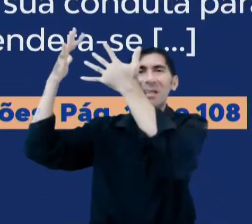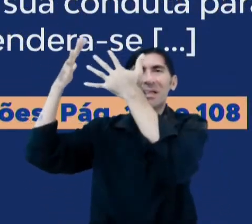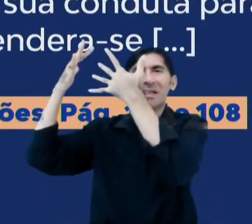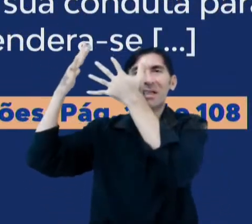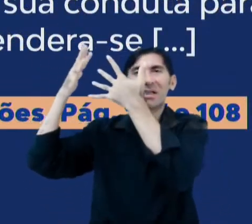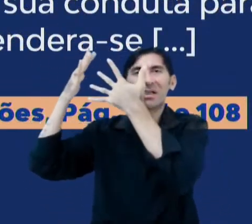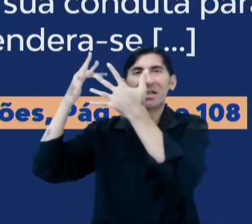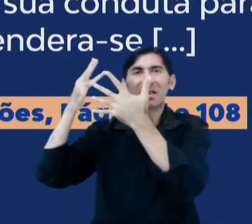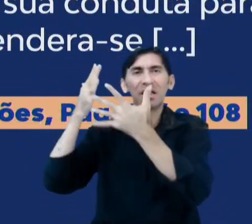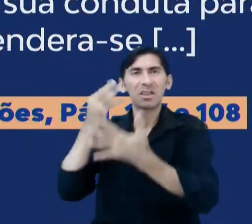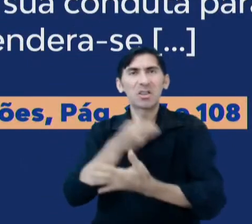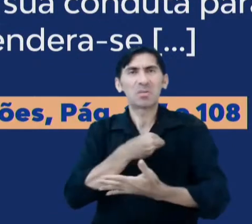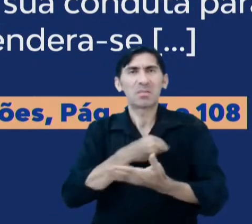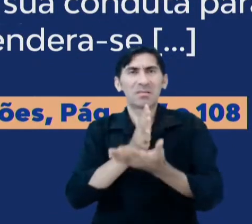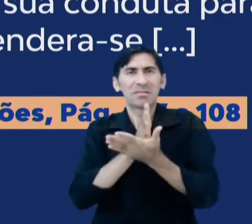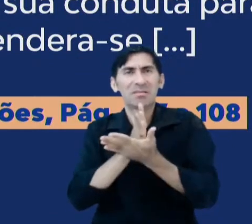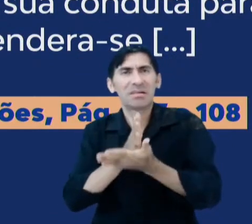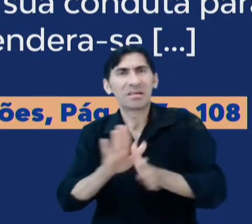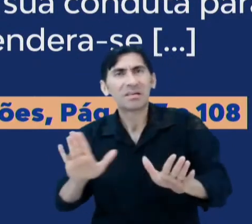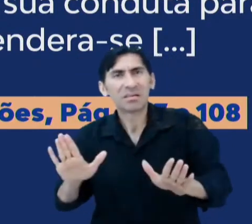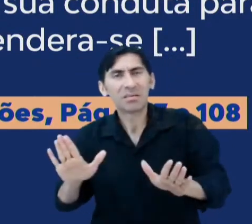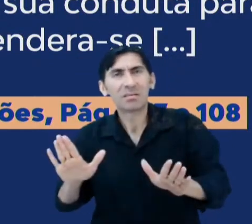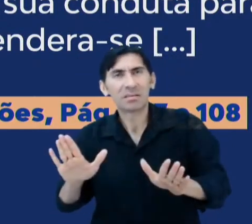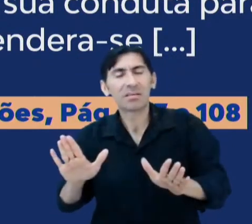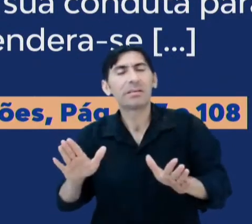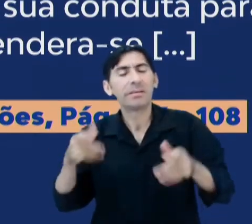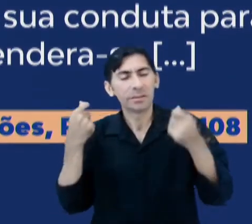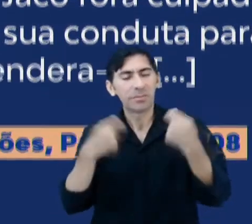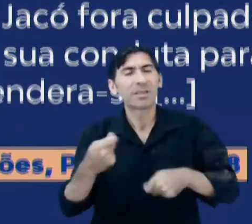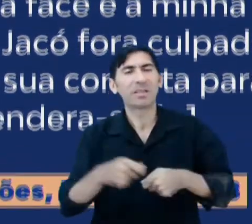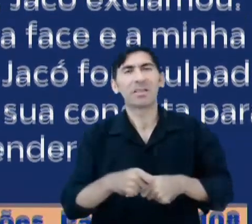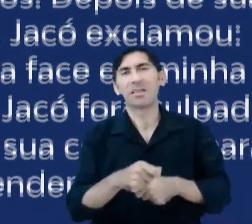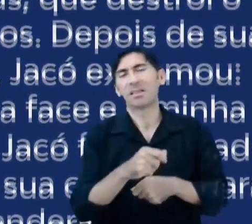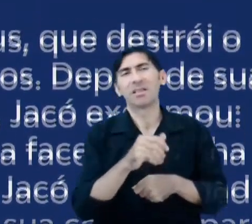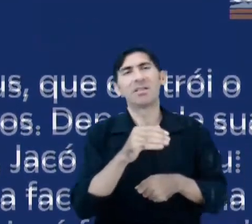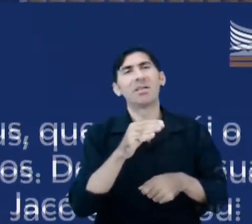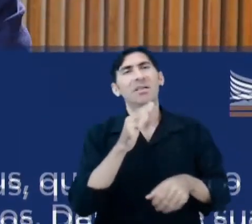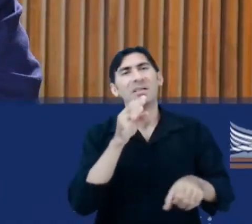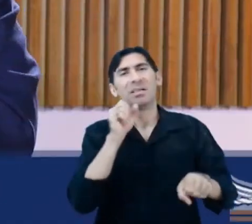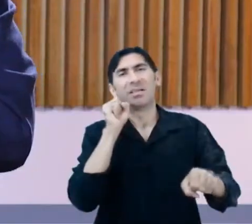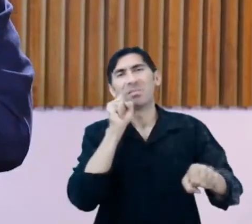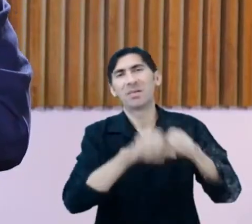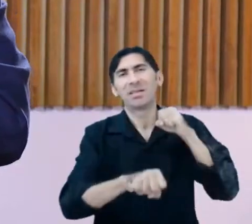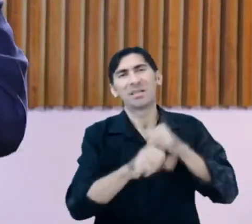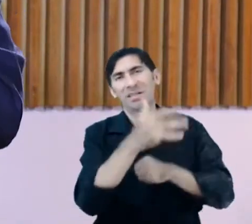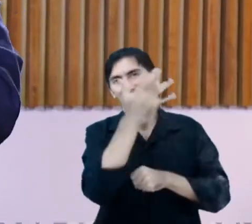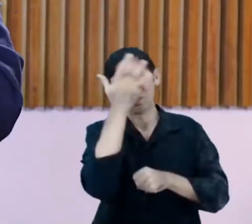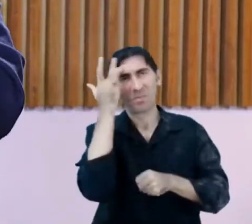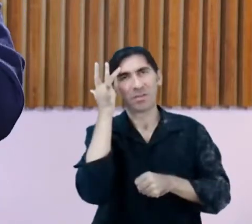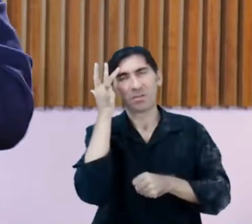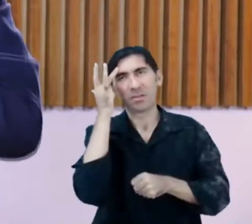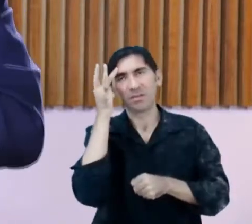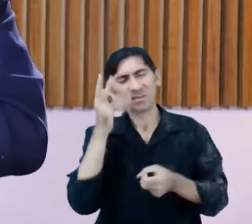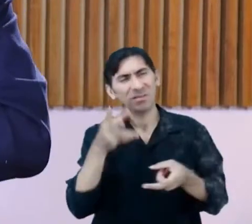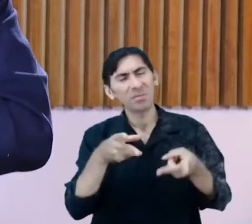pecado, tem que destruí-los. Isso é terrível, né? Quer dizer, se eu escolho viver